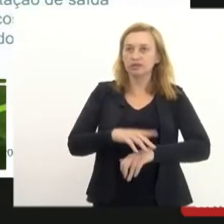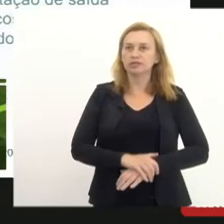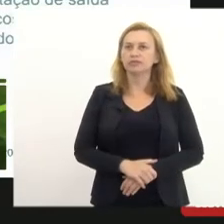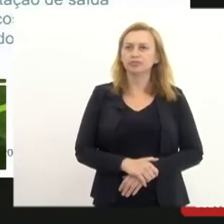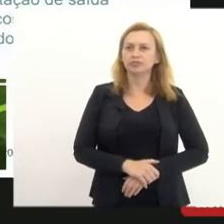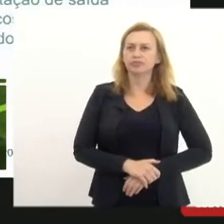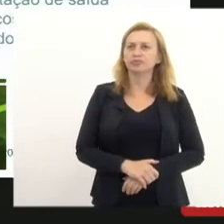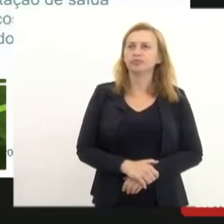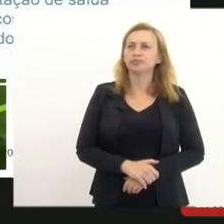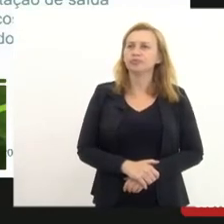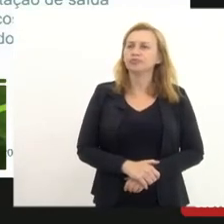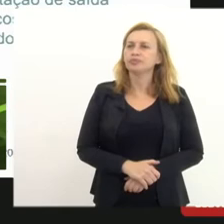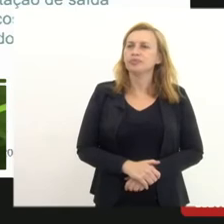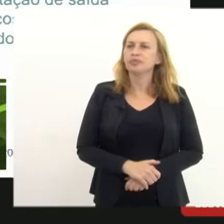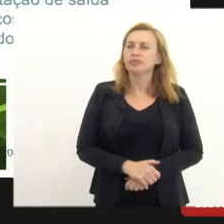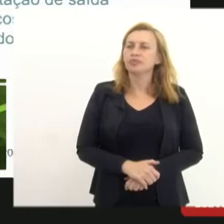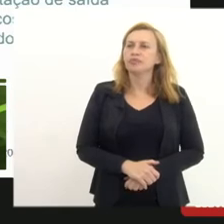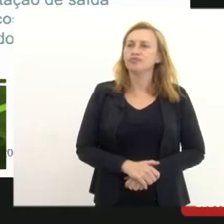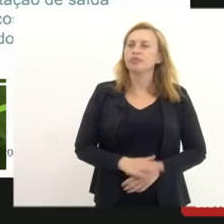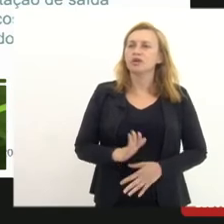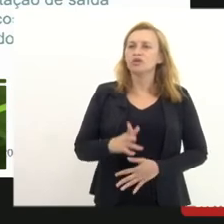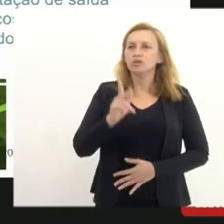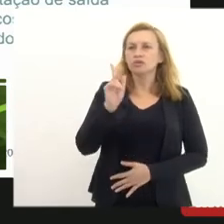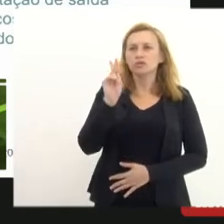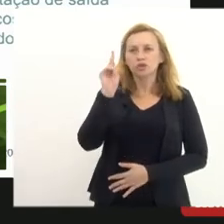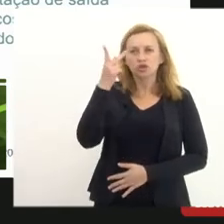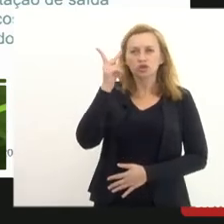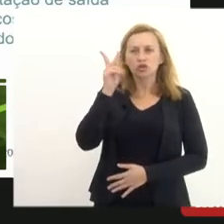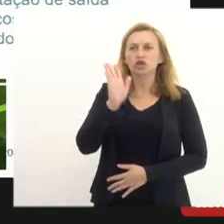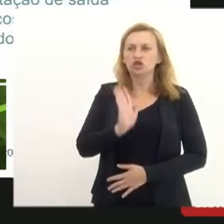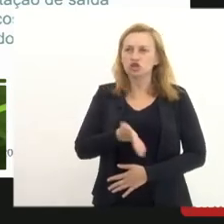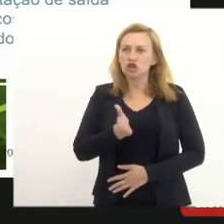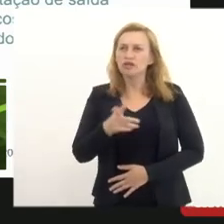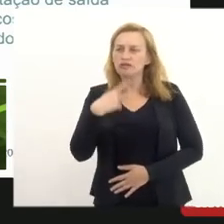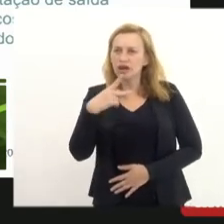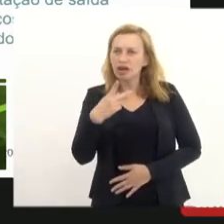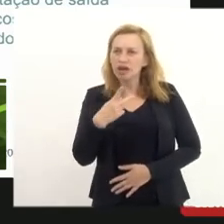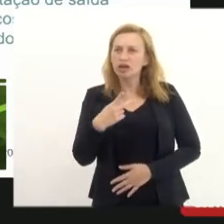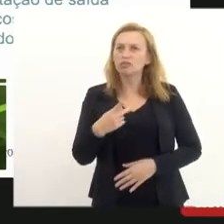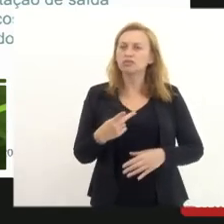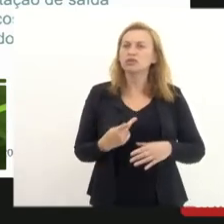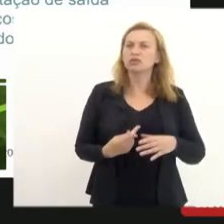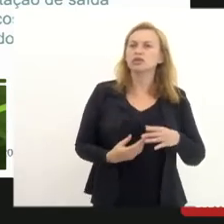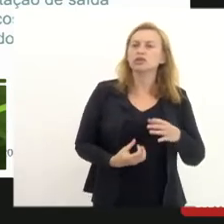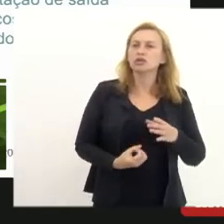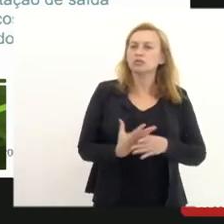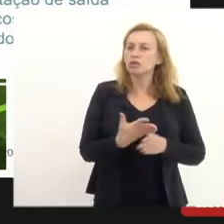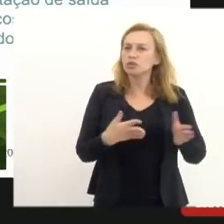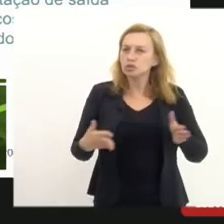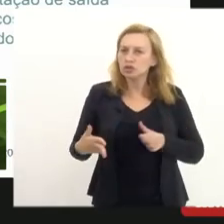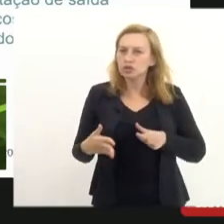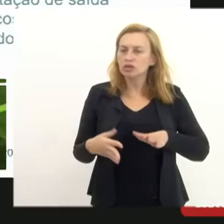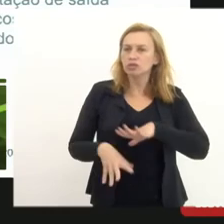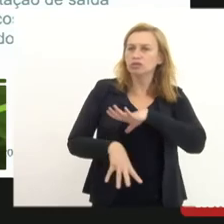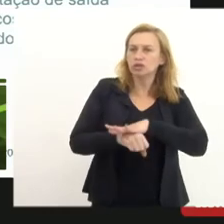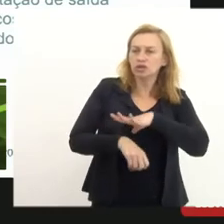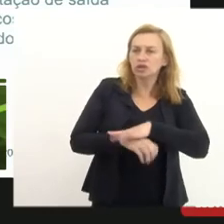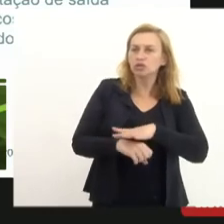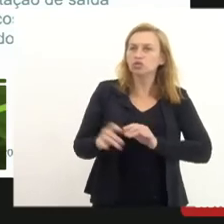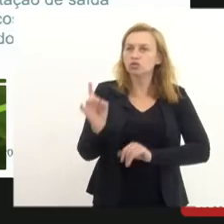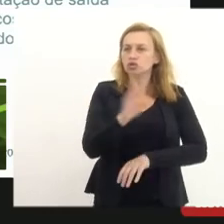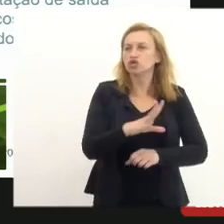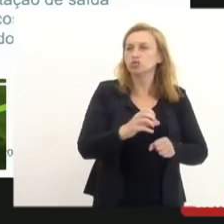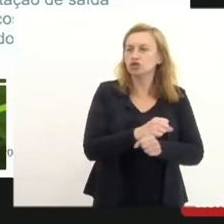Falando rapidamente do nosso histórico, aí já falando de exploração e produção nos últimos anos, né,